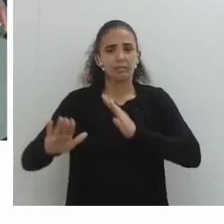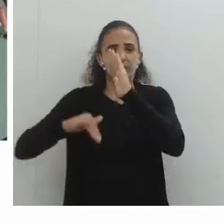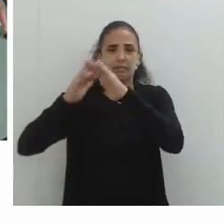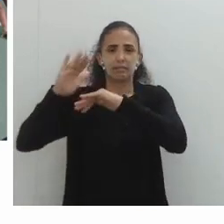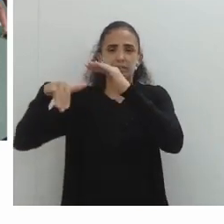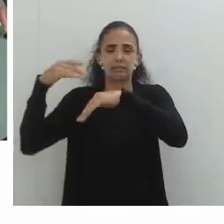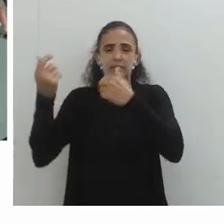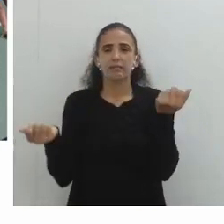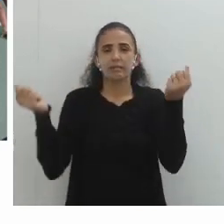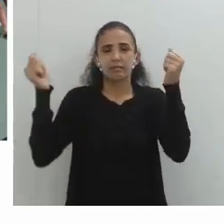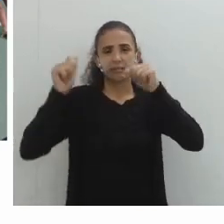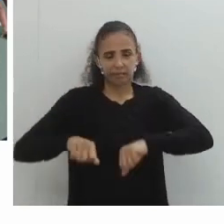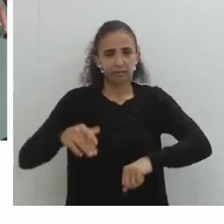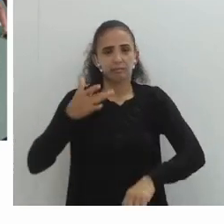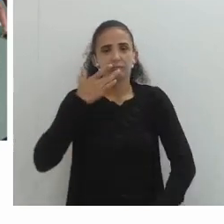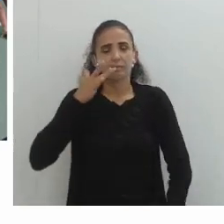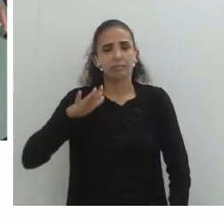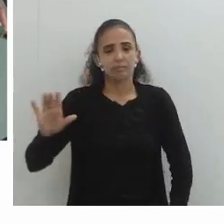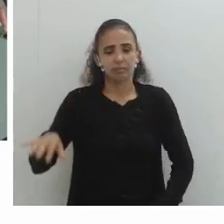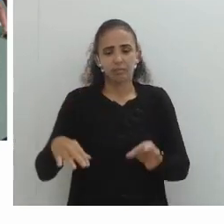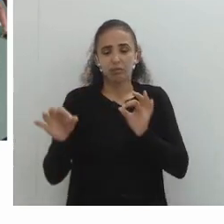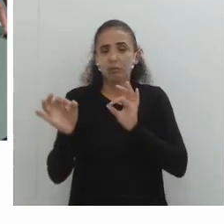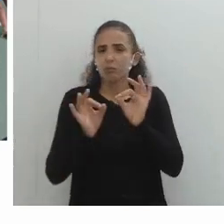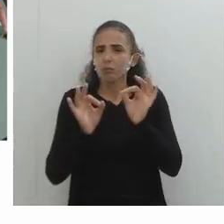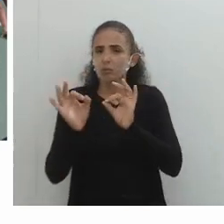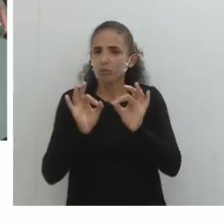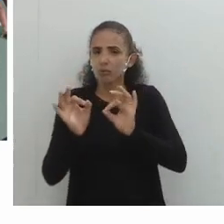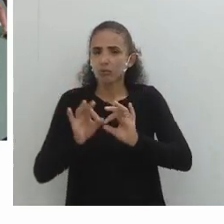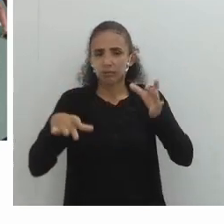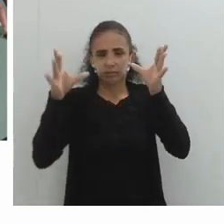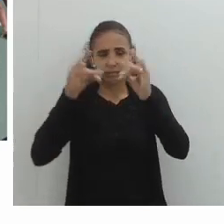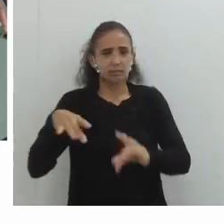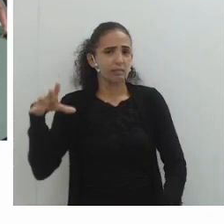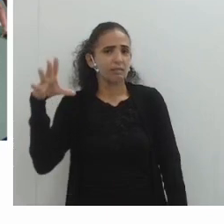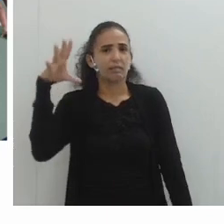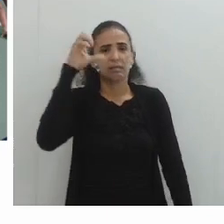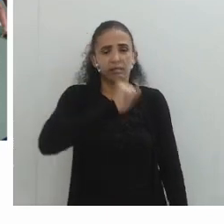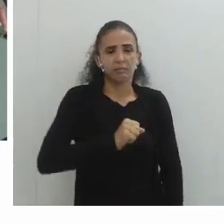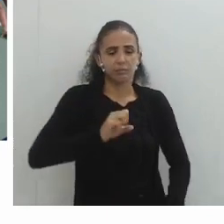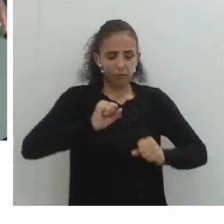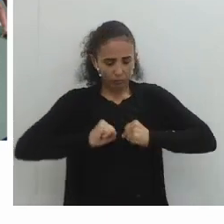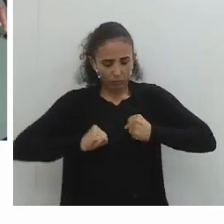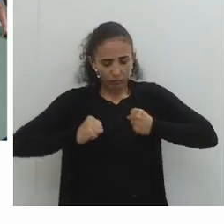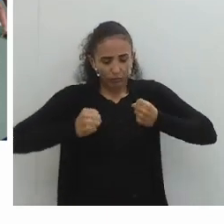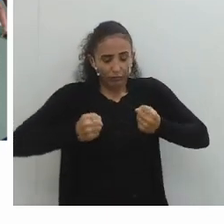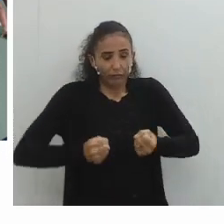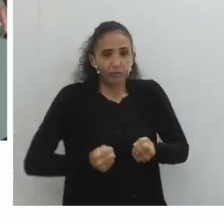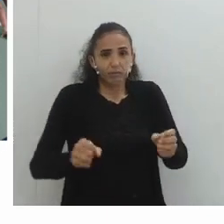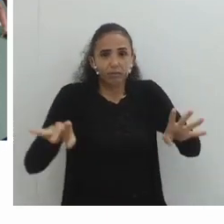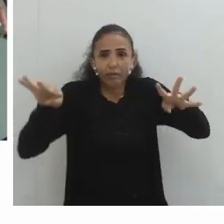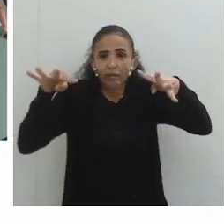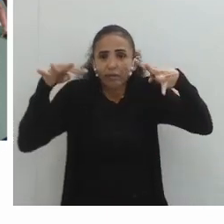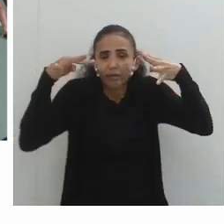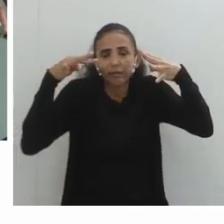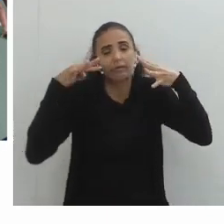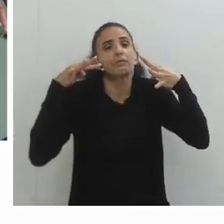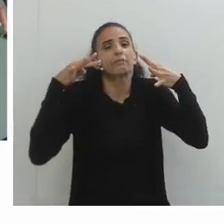de habilidade como a coordenação, destreza, rapidez, força, concentração e eu